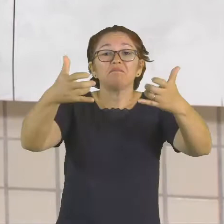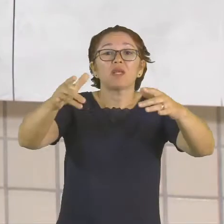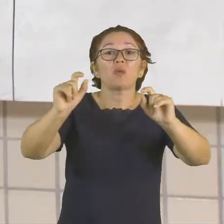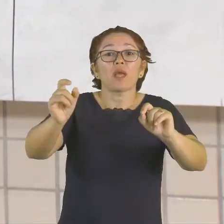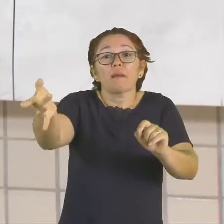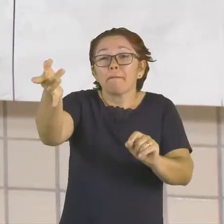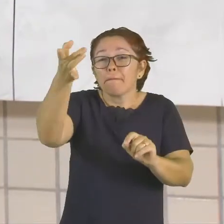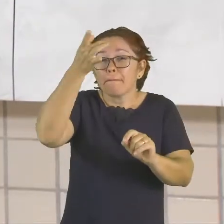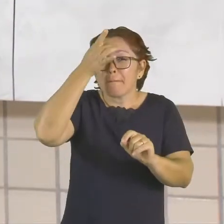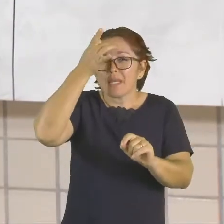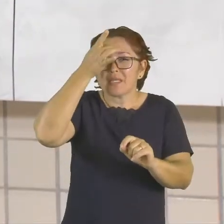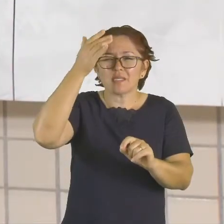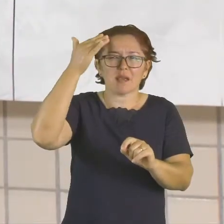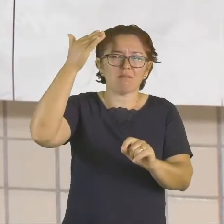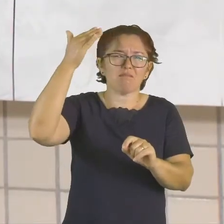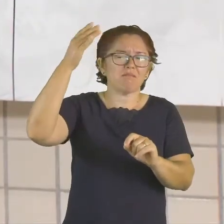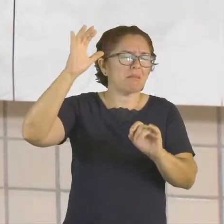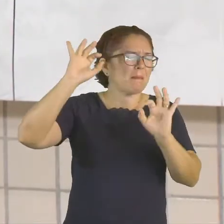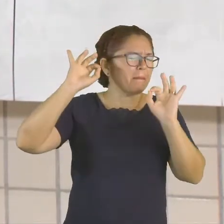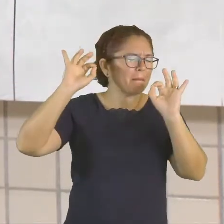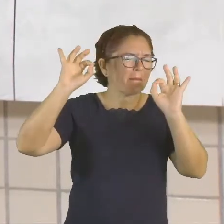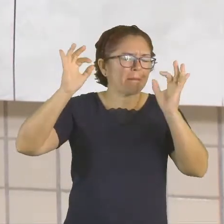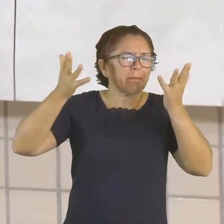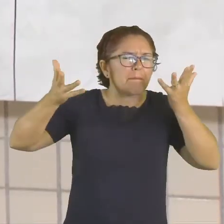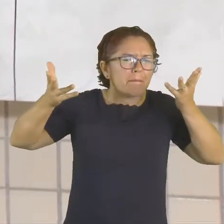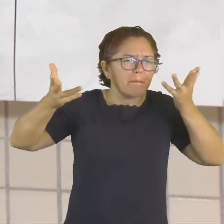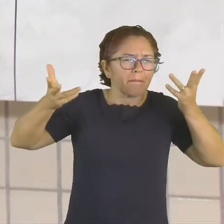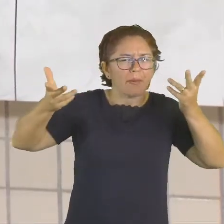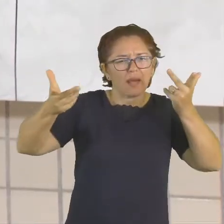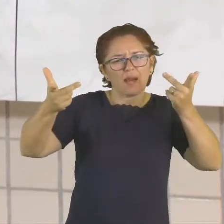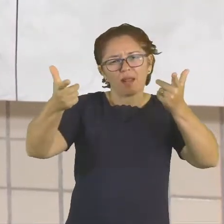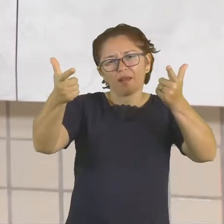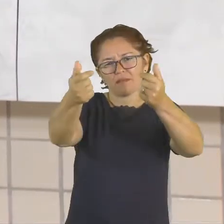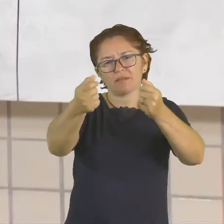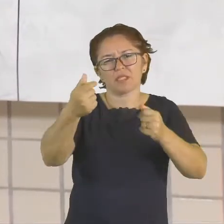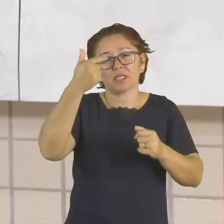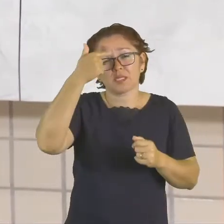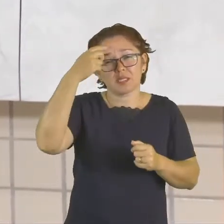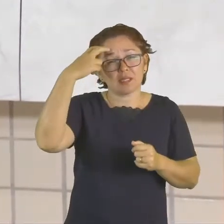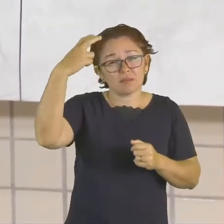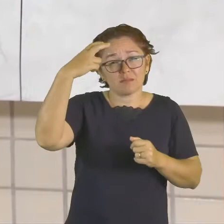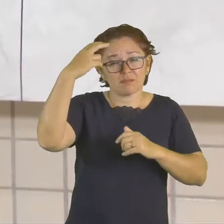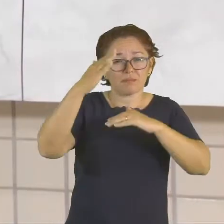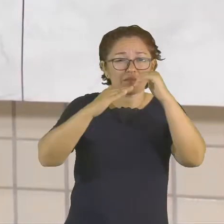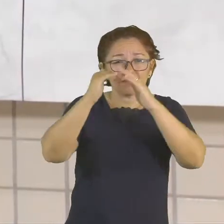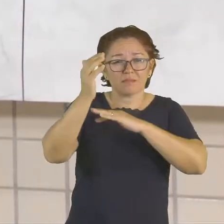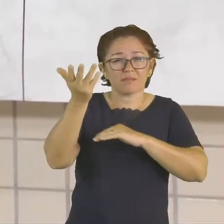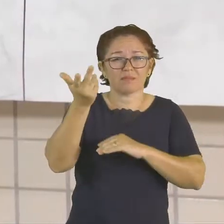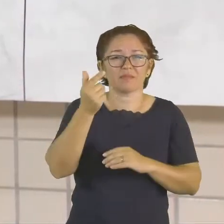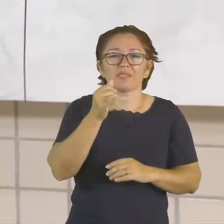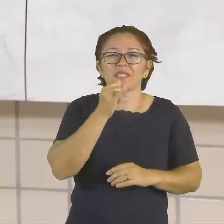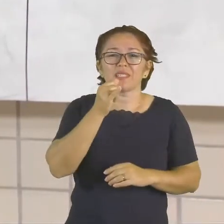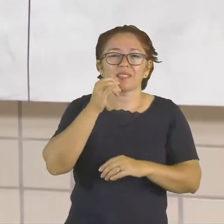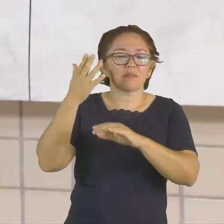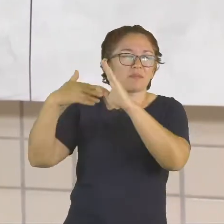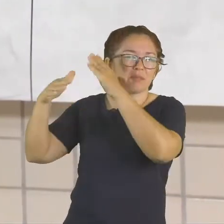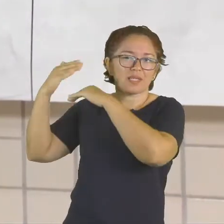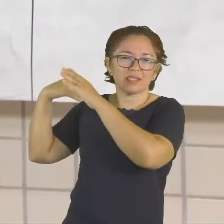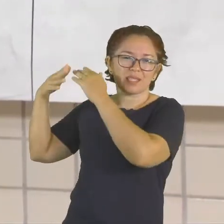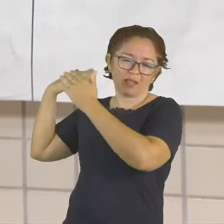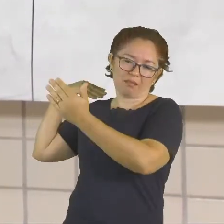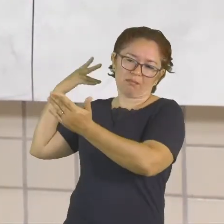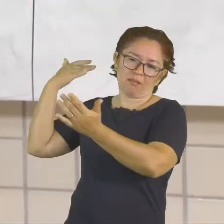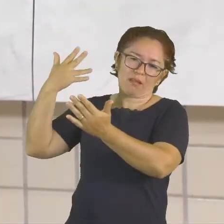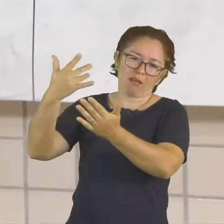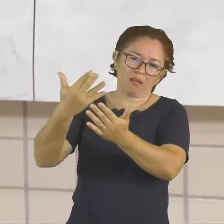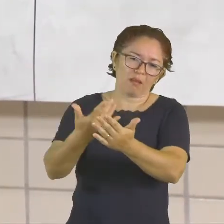grandiosa. Quantas coisas legais, quantas coisas importantes que o ser humano já fez usando a sua mente.